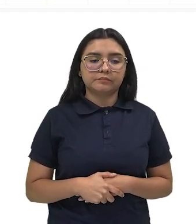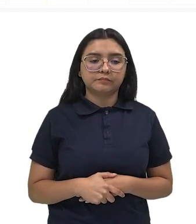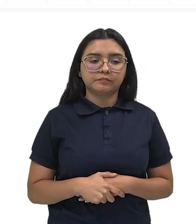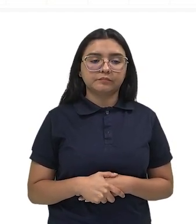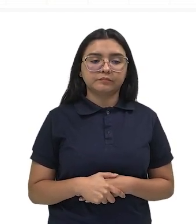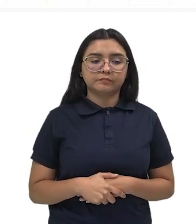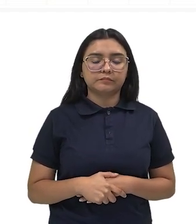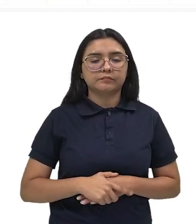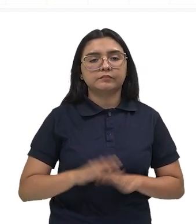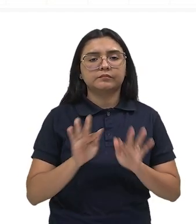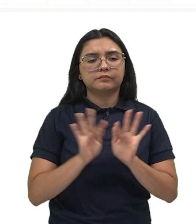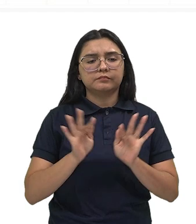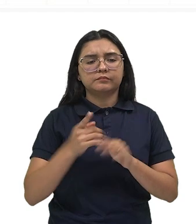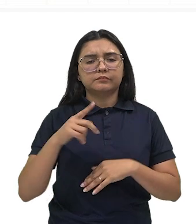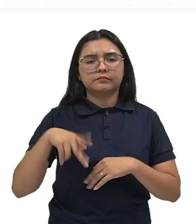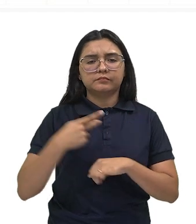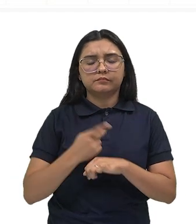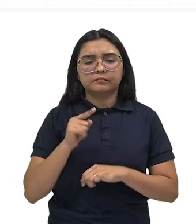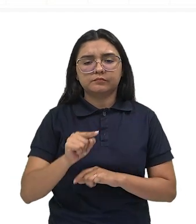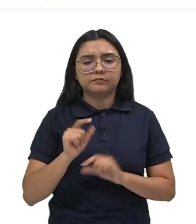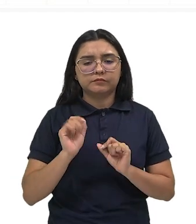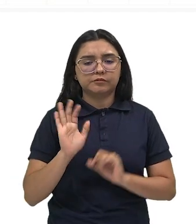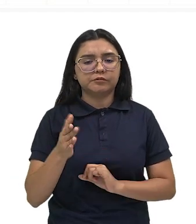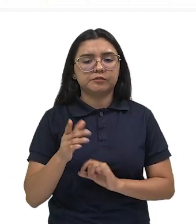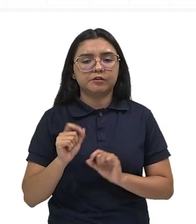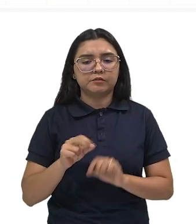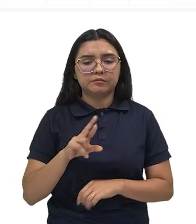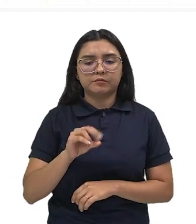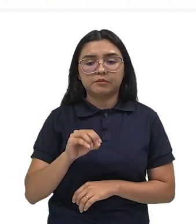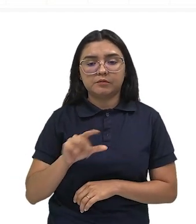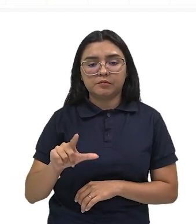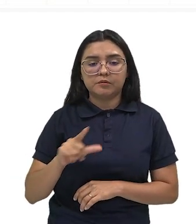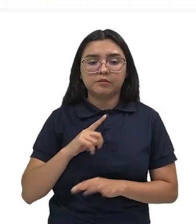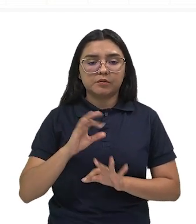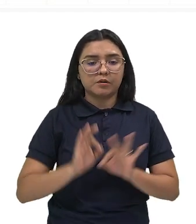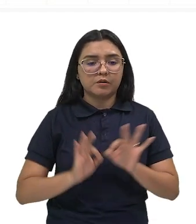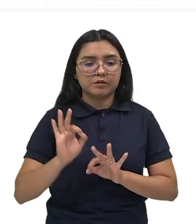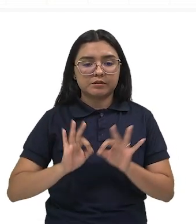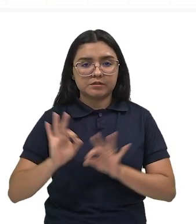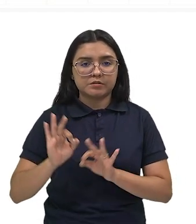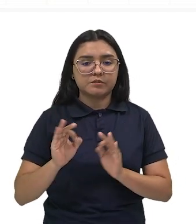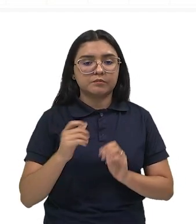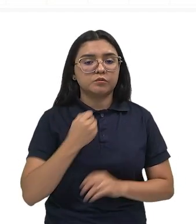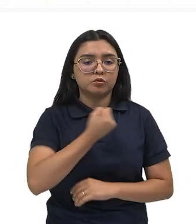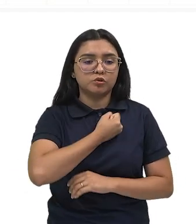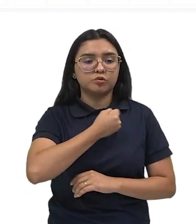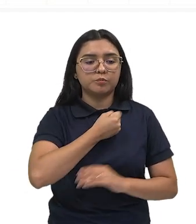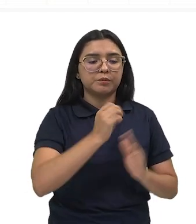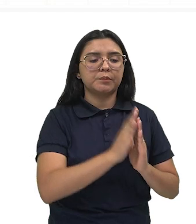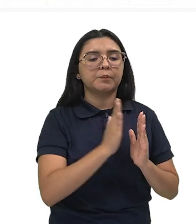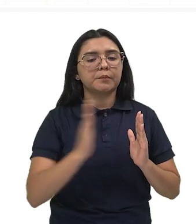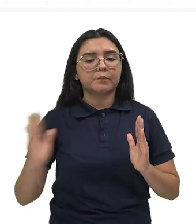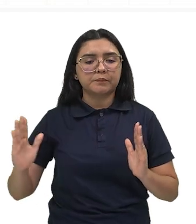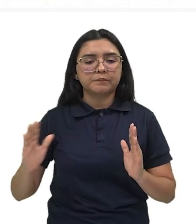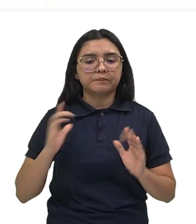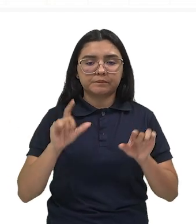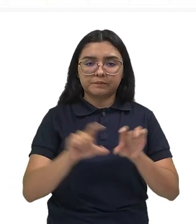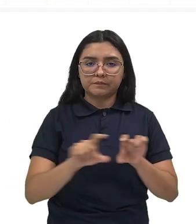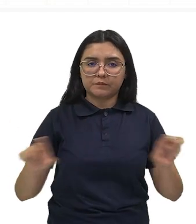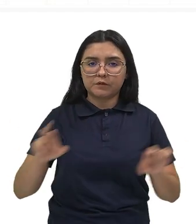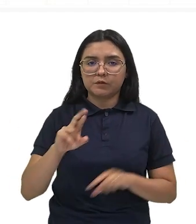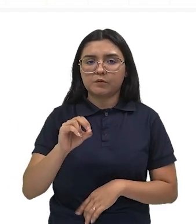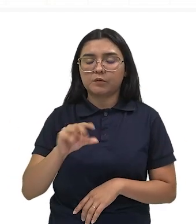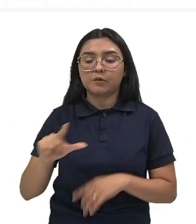elementos. É simples, depois que você realizou o rol, que é a organização, né? Tá aqui o meu rol, ó, tá prontinho.